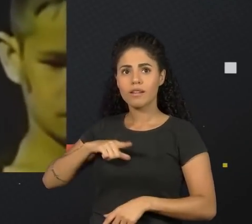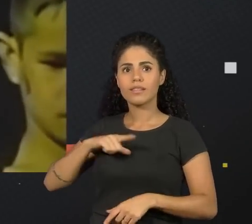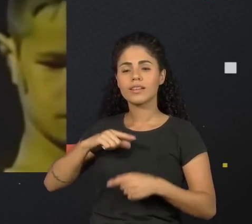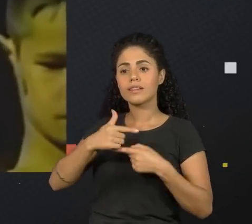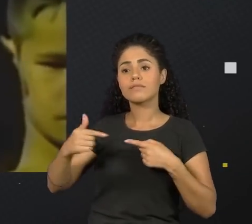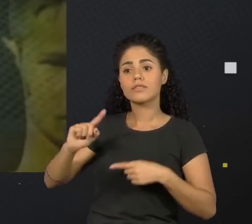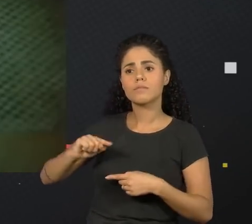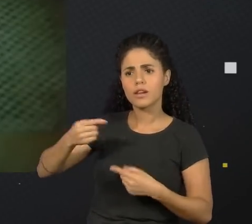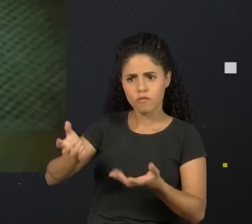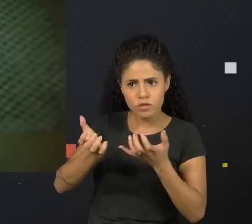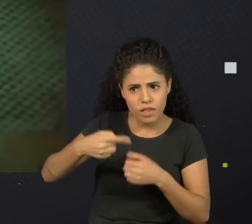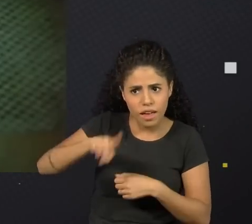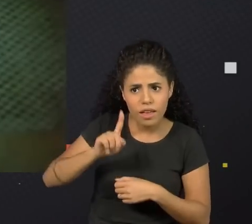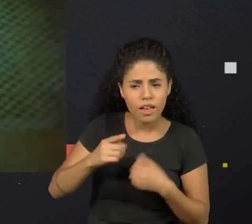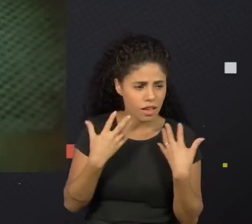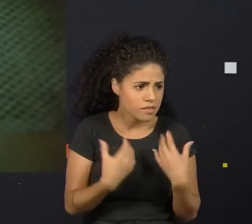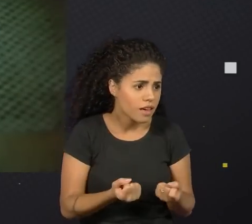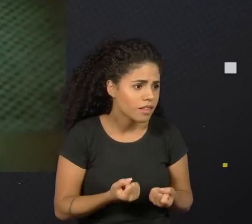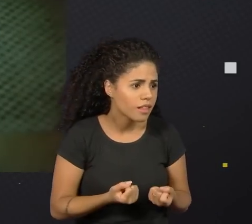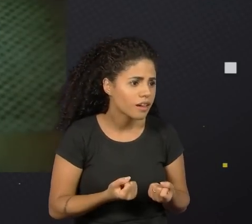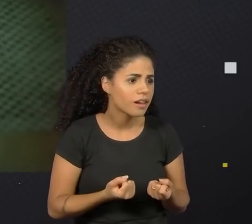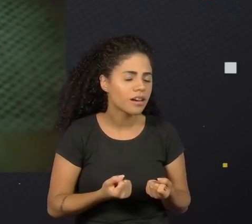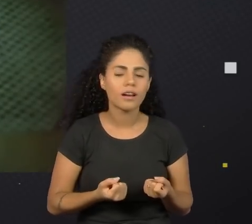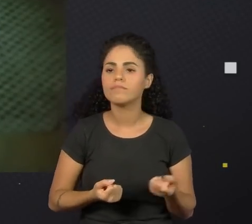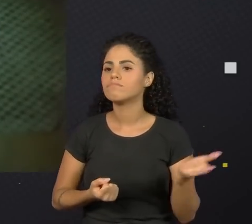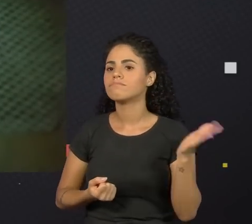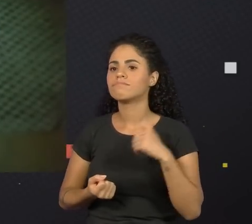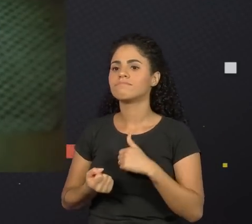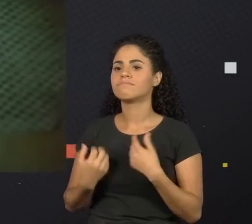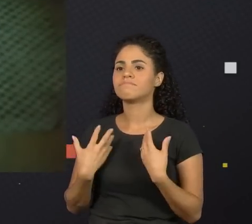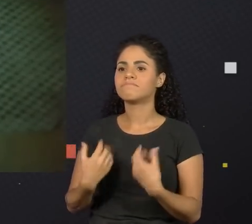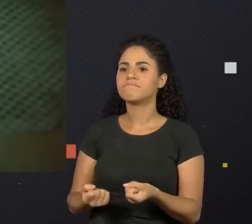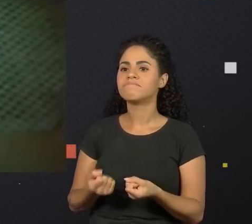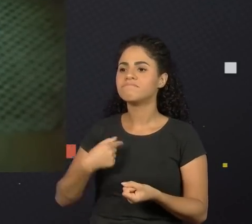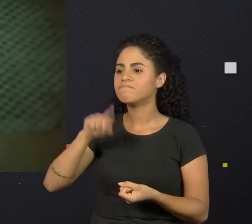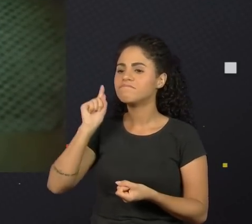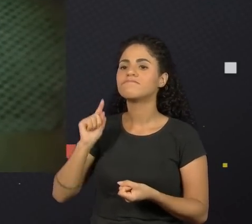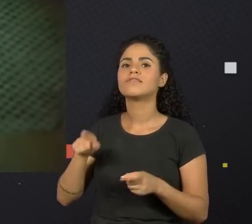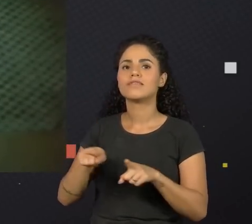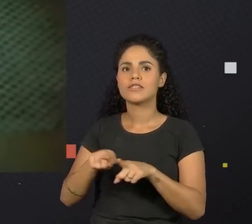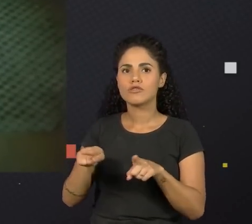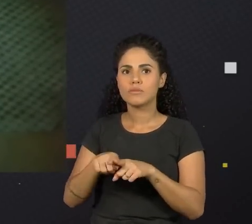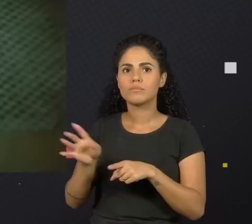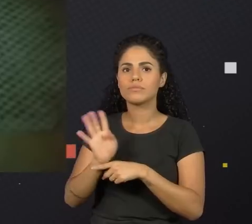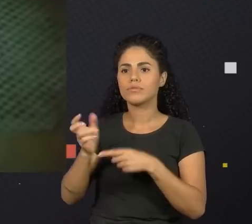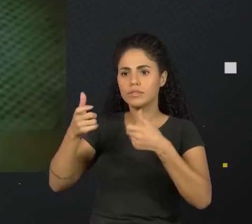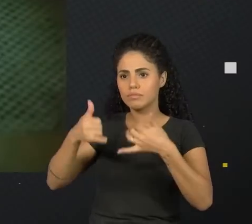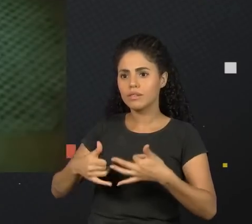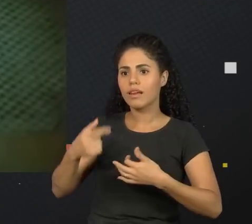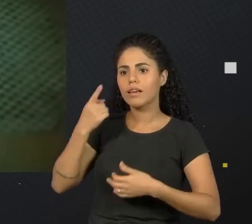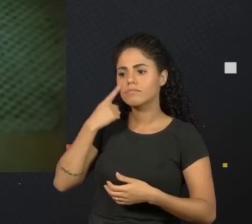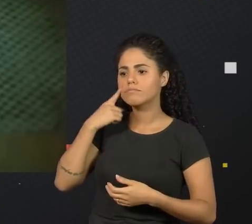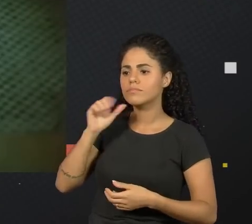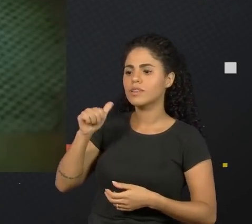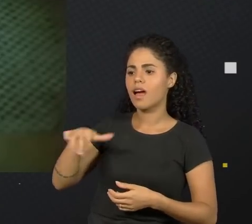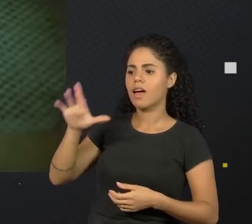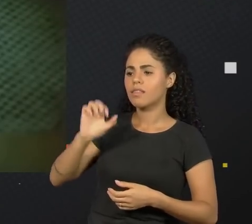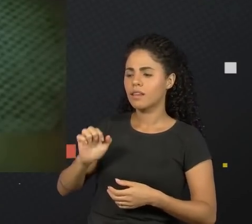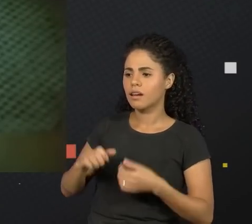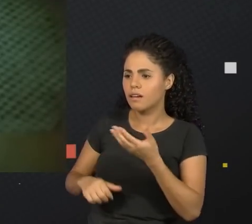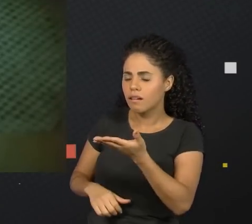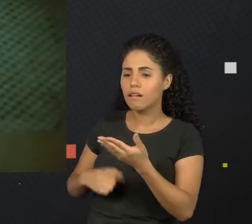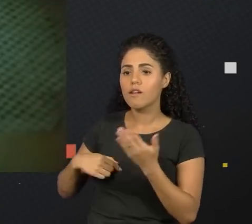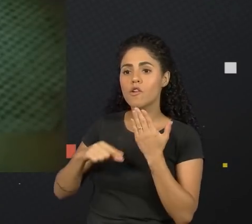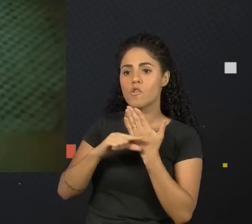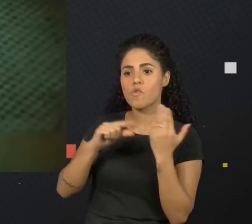semana que vem, você quer ir? Eu falei, vamos juntos assistir o filme. Na saída do filme, eu viro para ela e para o André Farias, o autor,